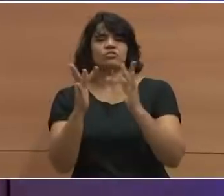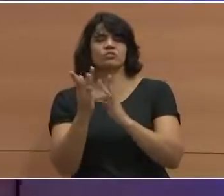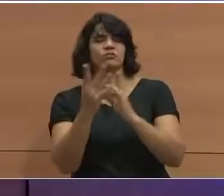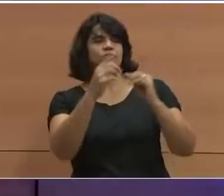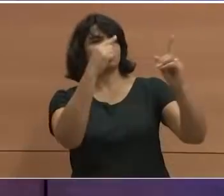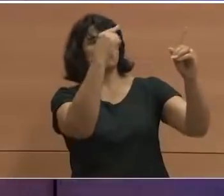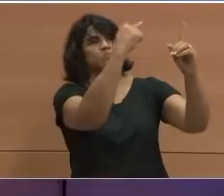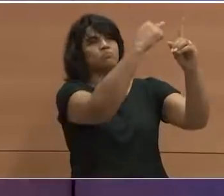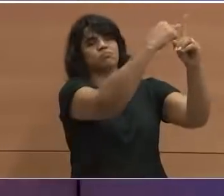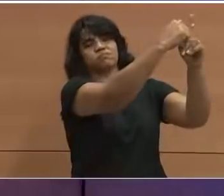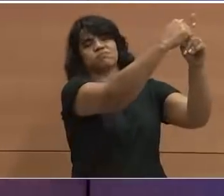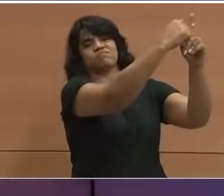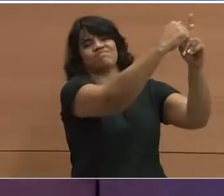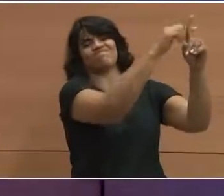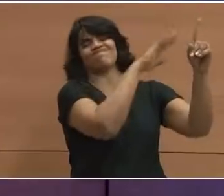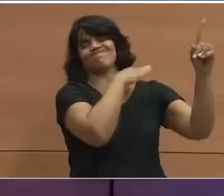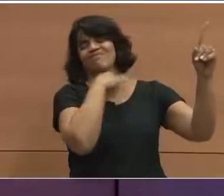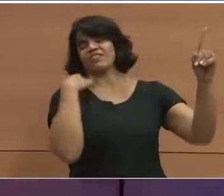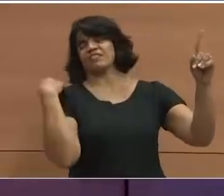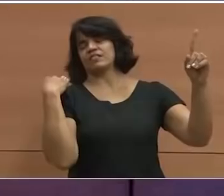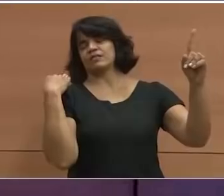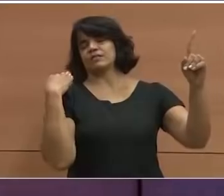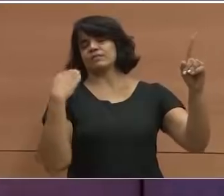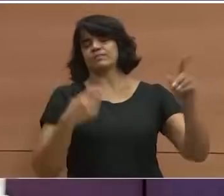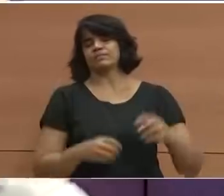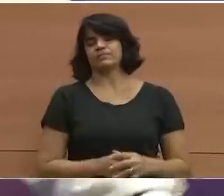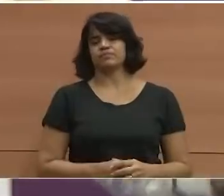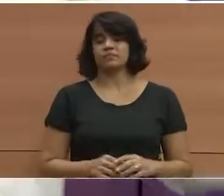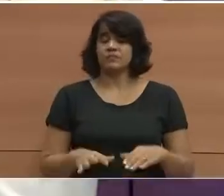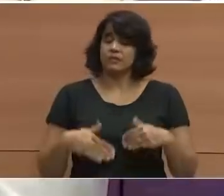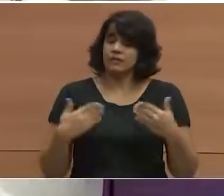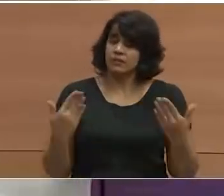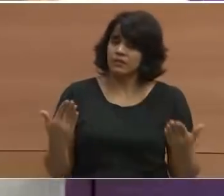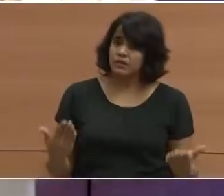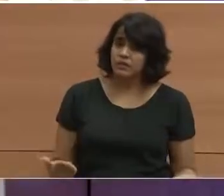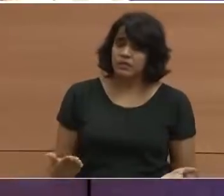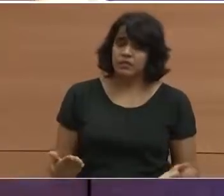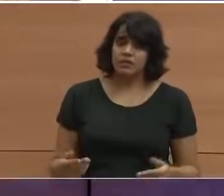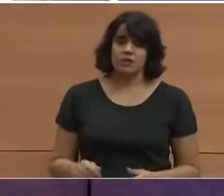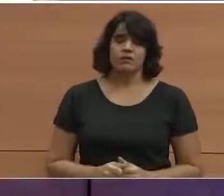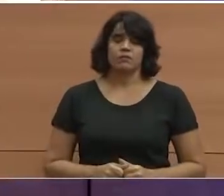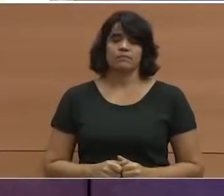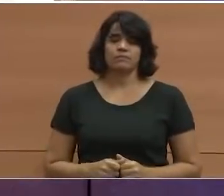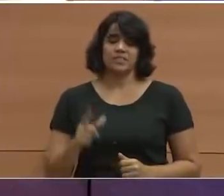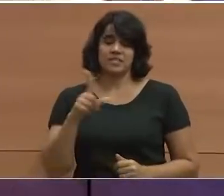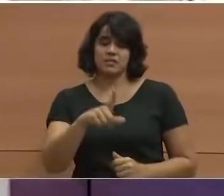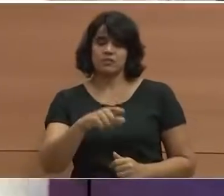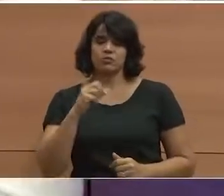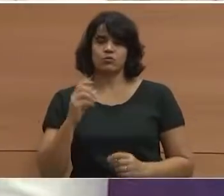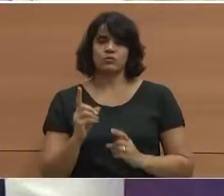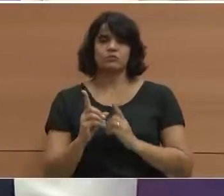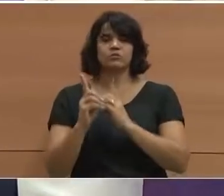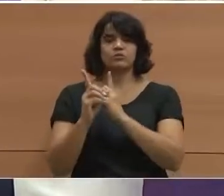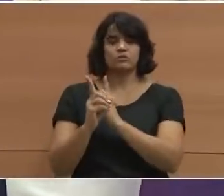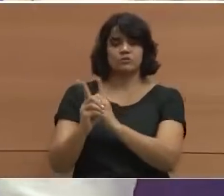olhos deles, elevado ao céu. Então tinha que, por quê? Porque os 12 apóstolos, irmãos, são